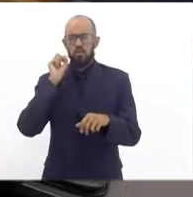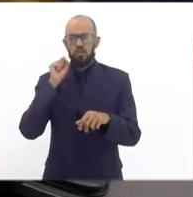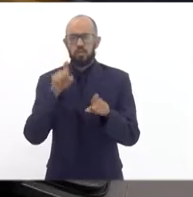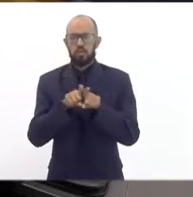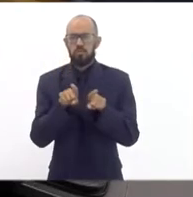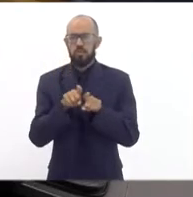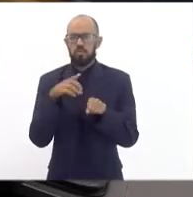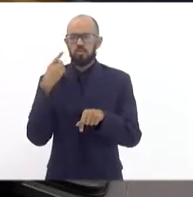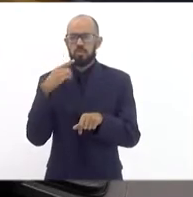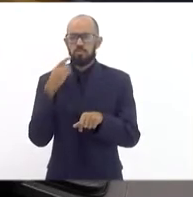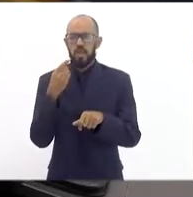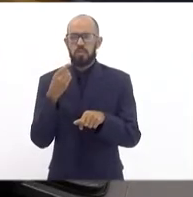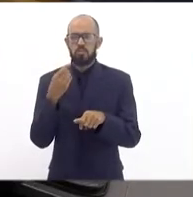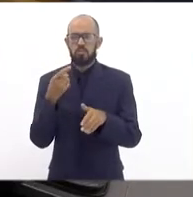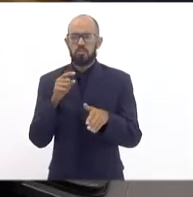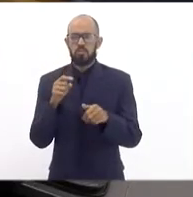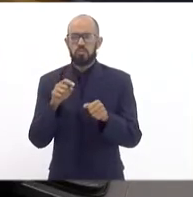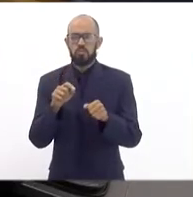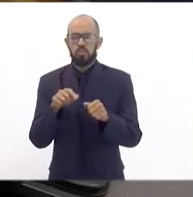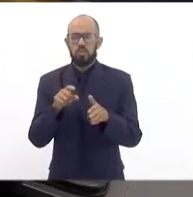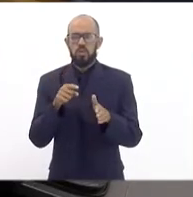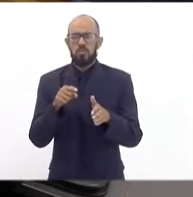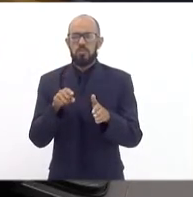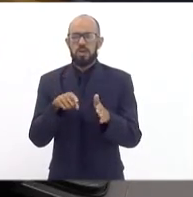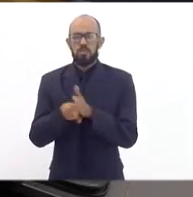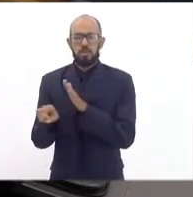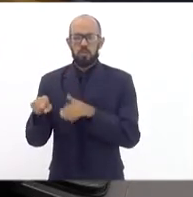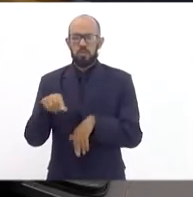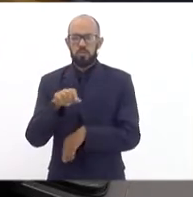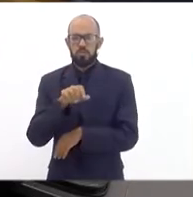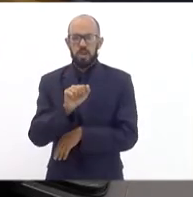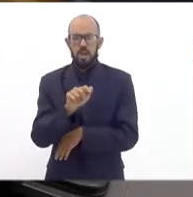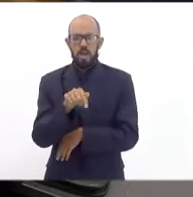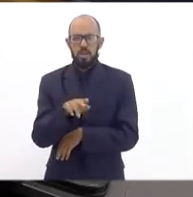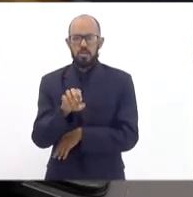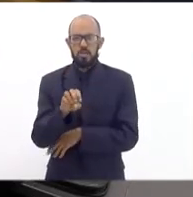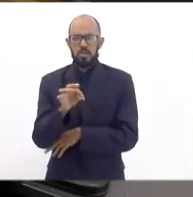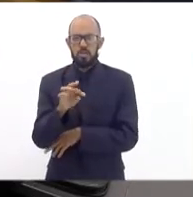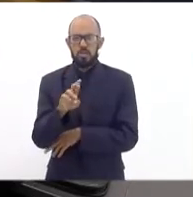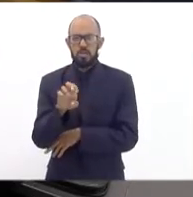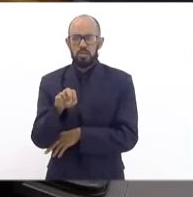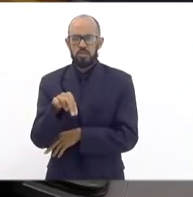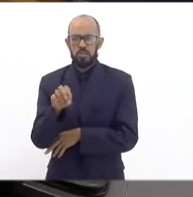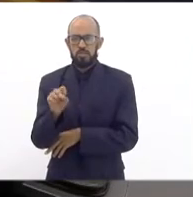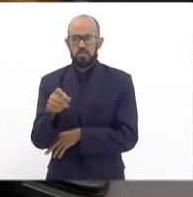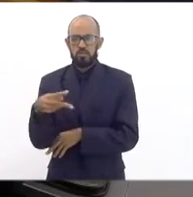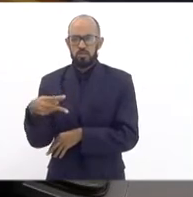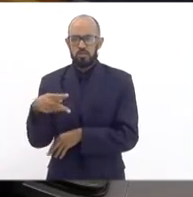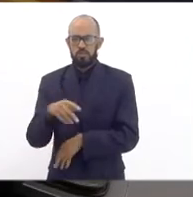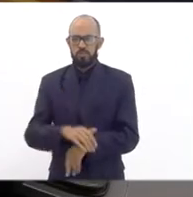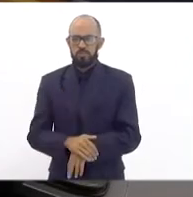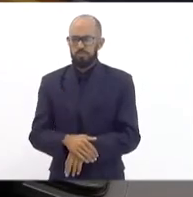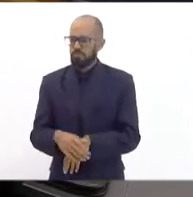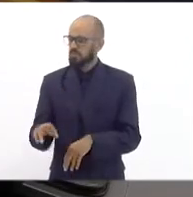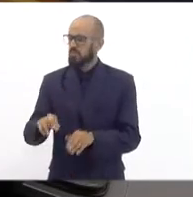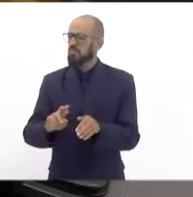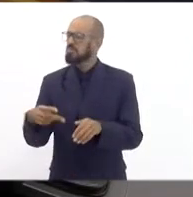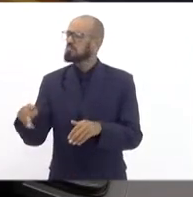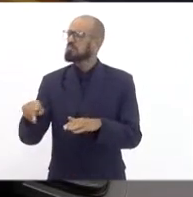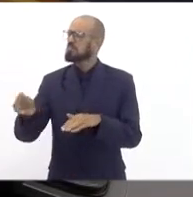as perguntas para a Getransp. Eu tenho uma primeira pergunta a formular. Quem representa a Getransp aqui? Qual o seu nome, por